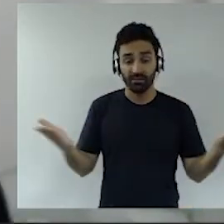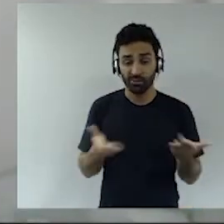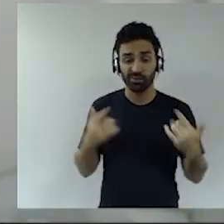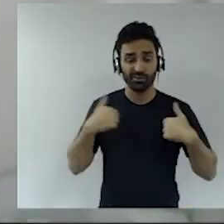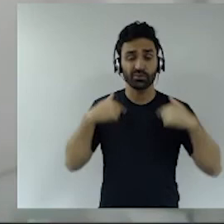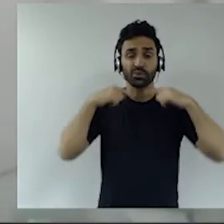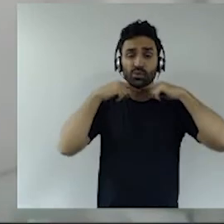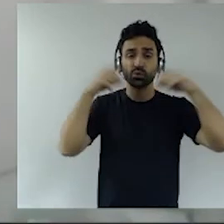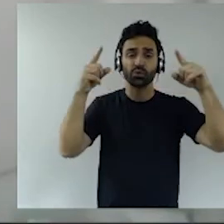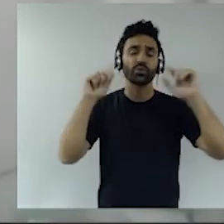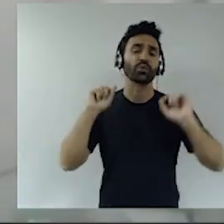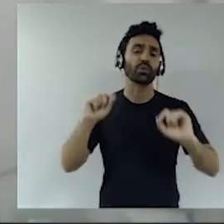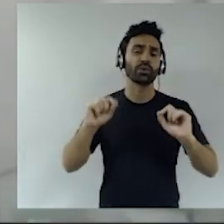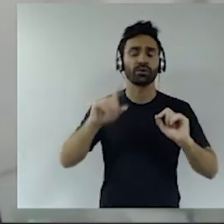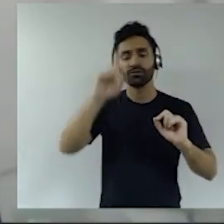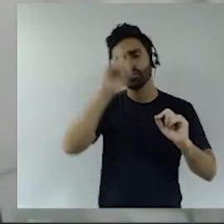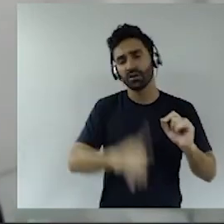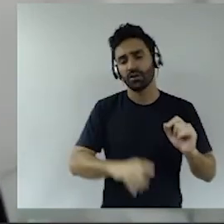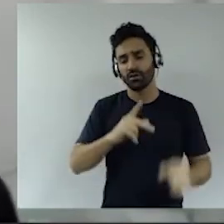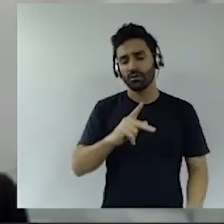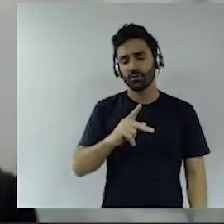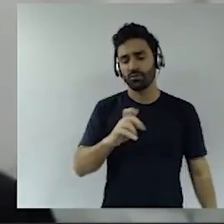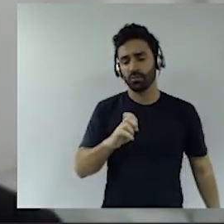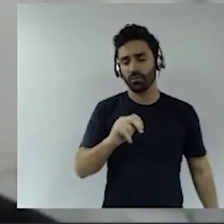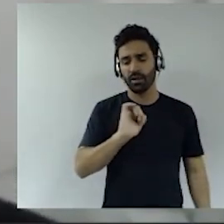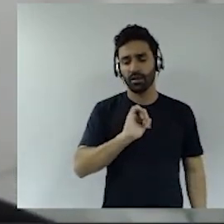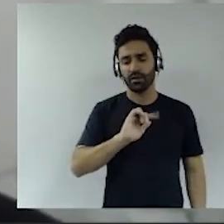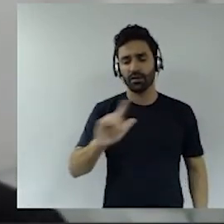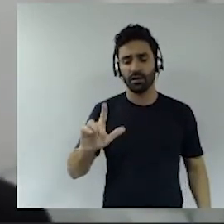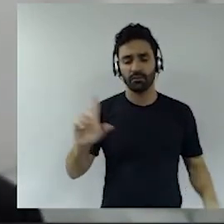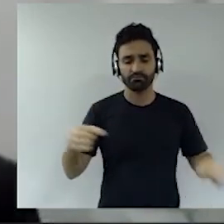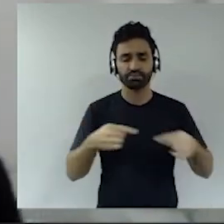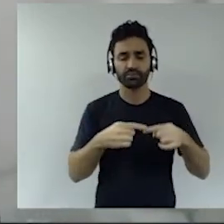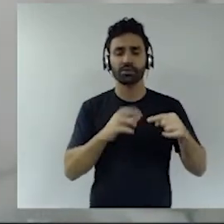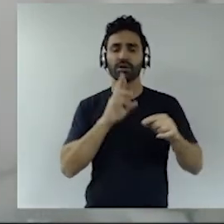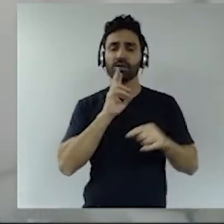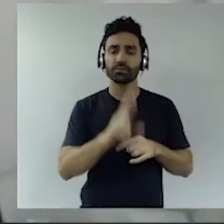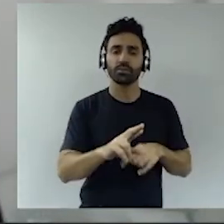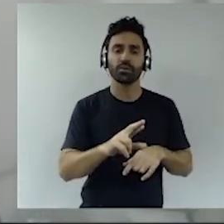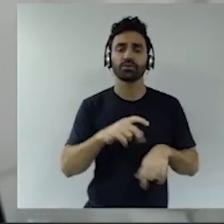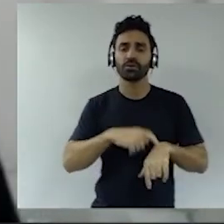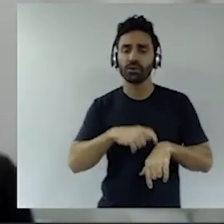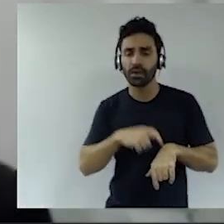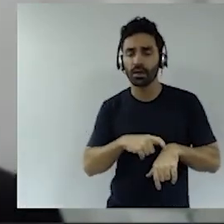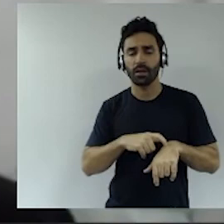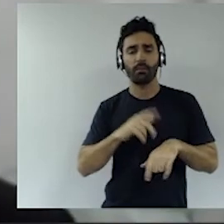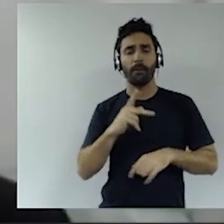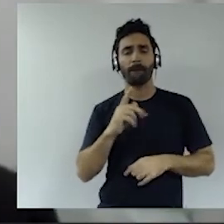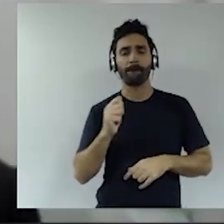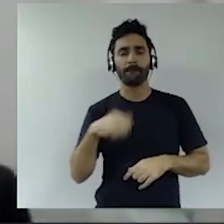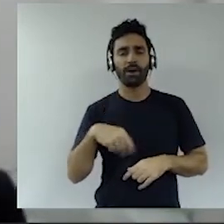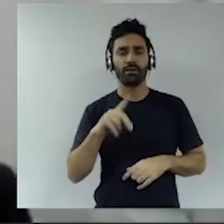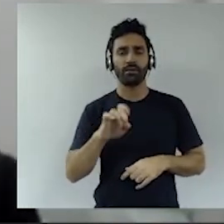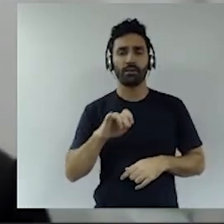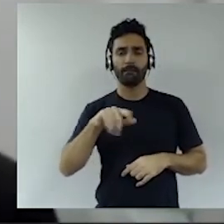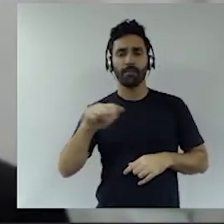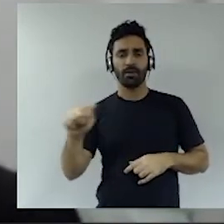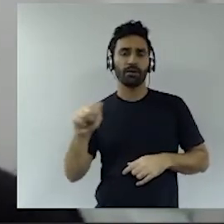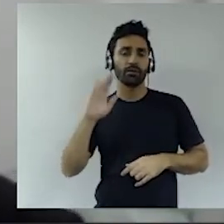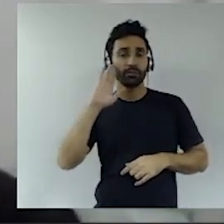dúvida a aplicação do direito penal como resposta coerente para tempos de pandemia, principalmente diante